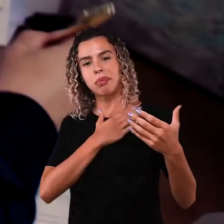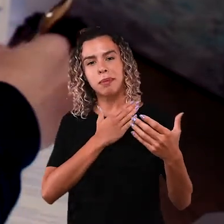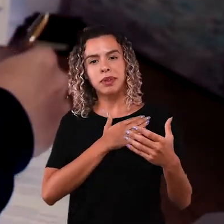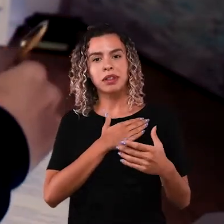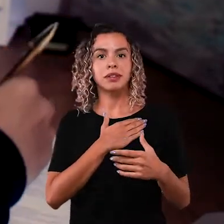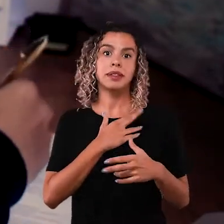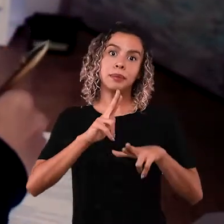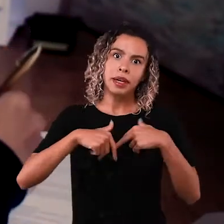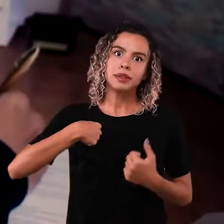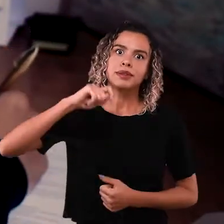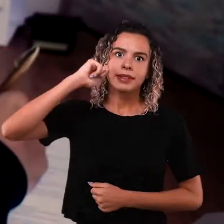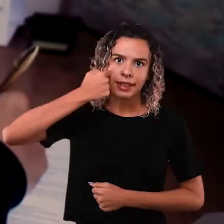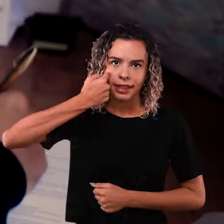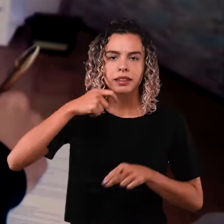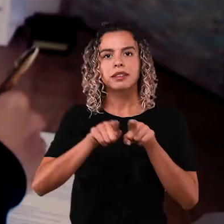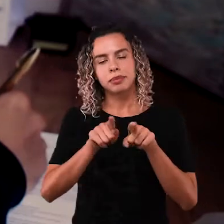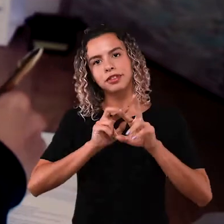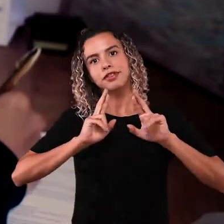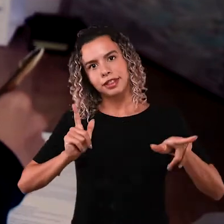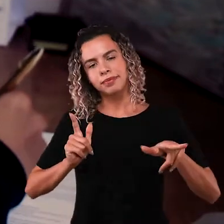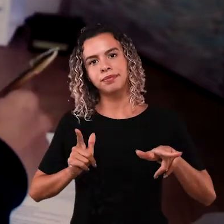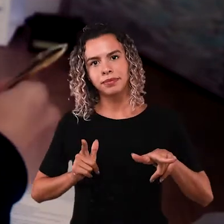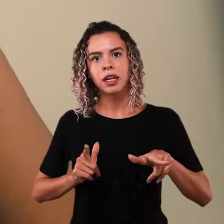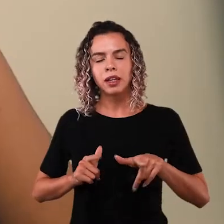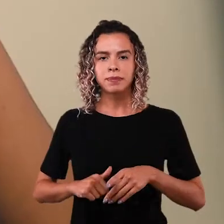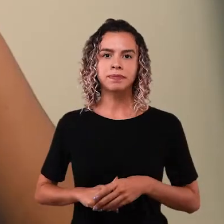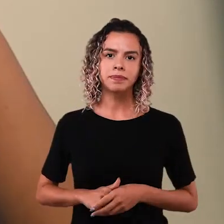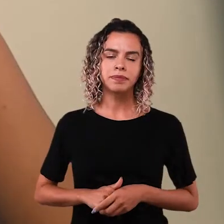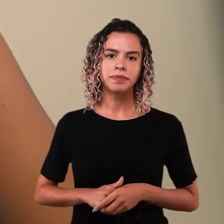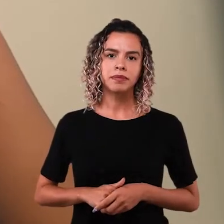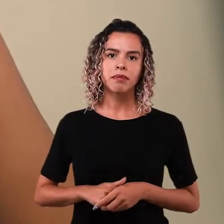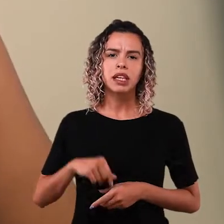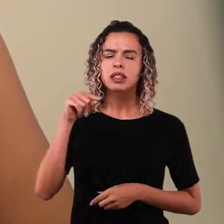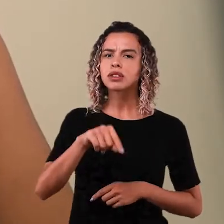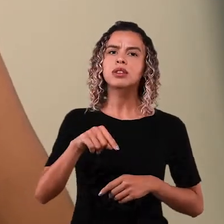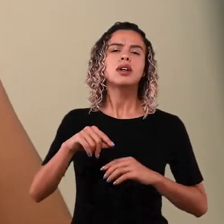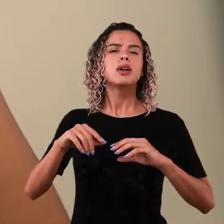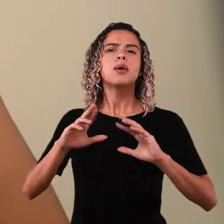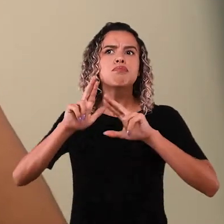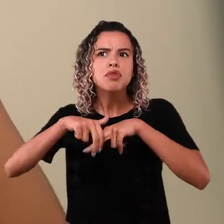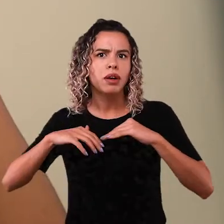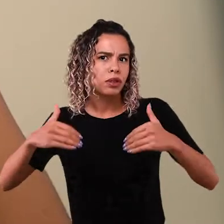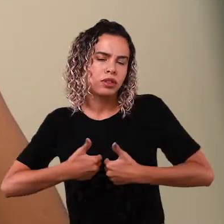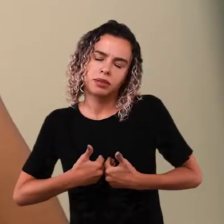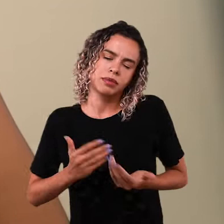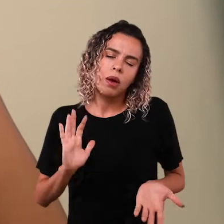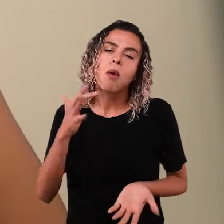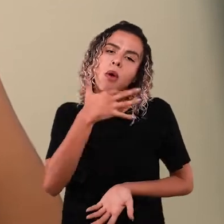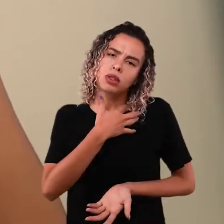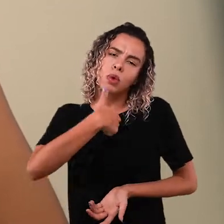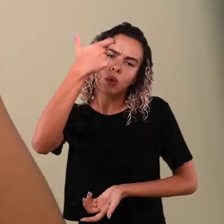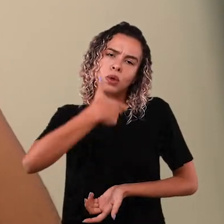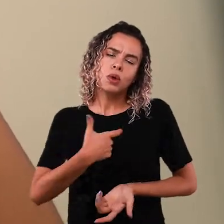pelo fato de eu ser preta, quanto pelo fato de eu ser diferente. Não que isso seja tudo em virtude do autismo, né? Claro, eu